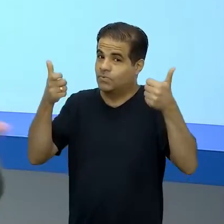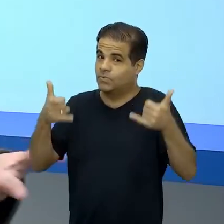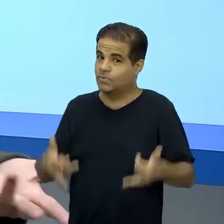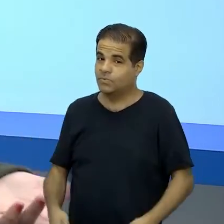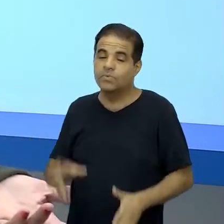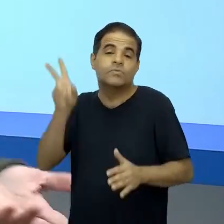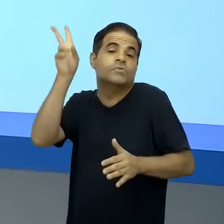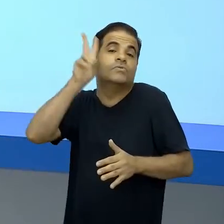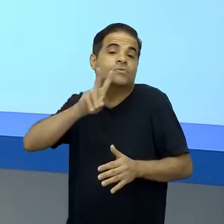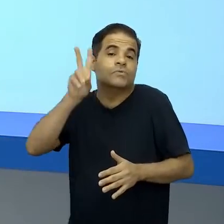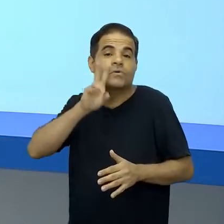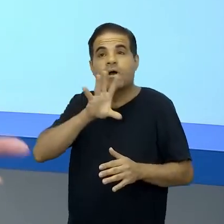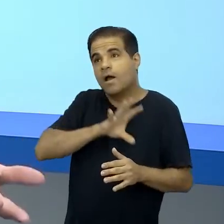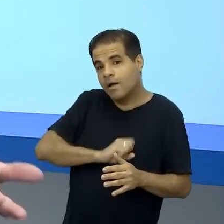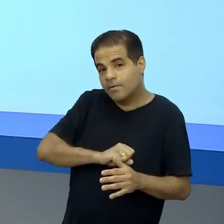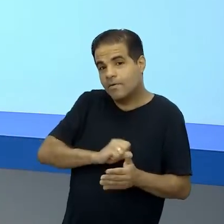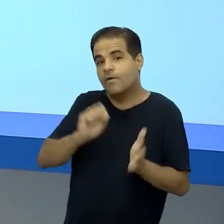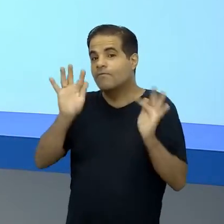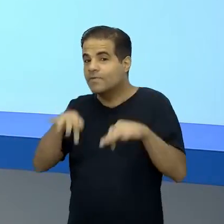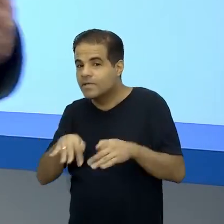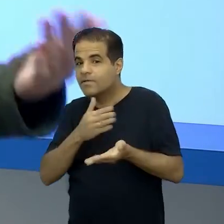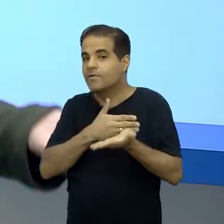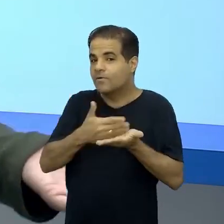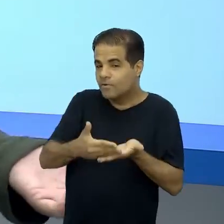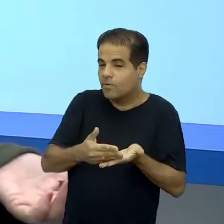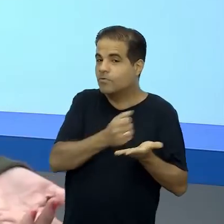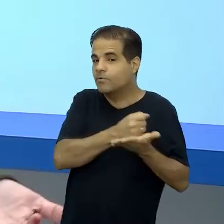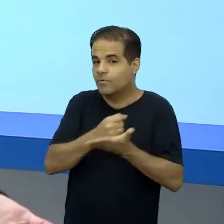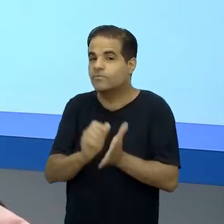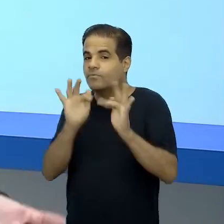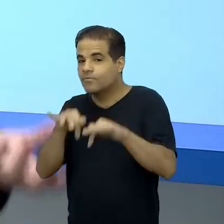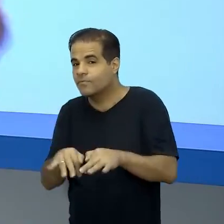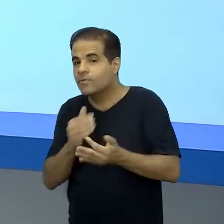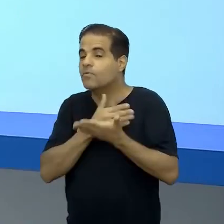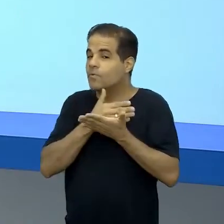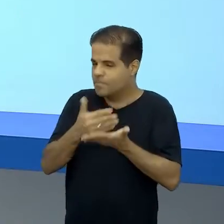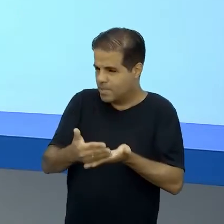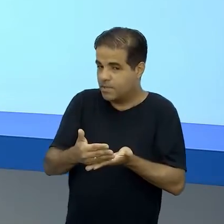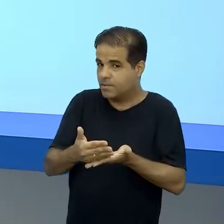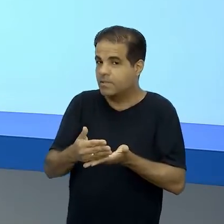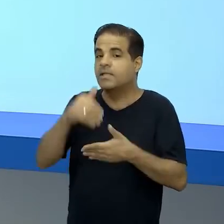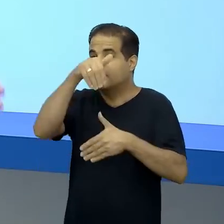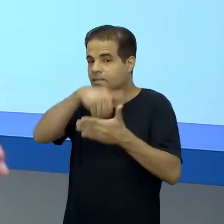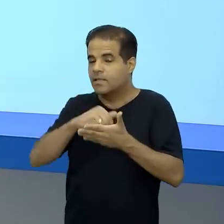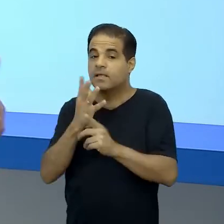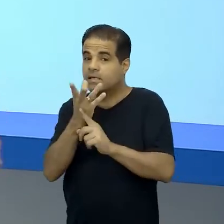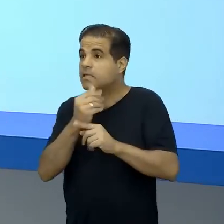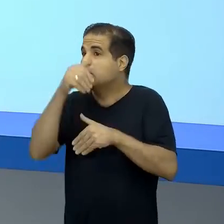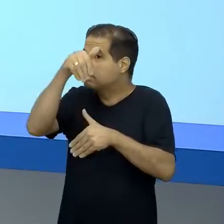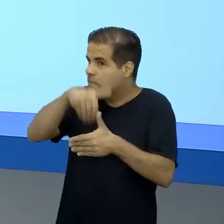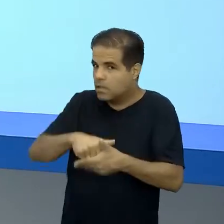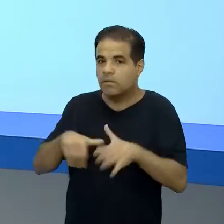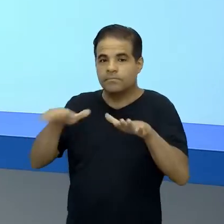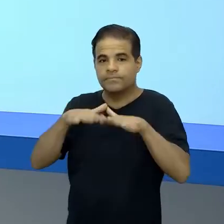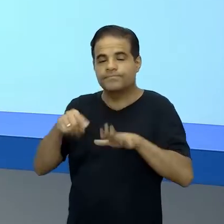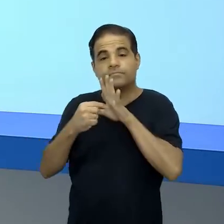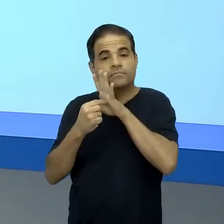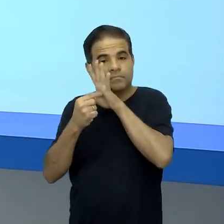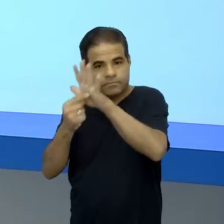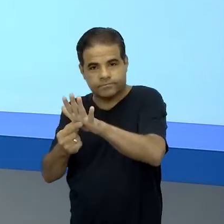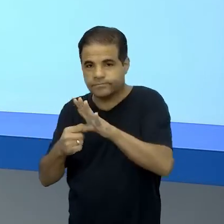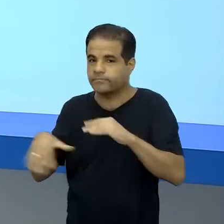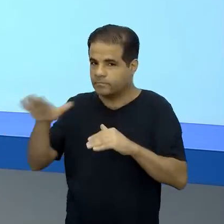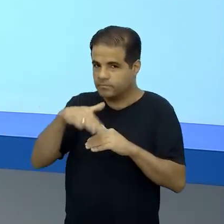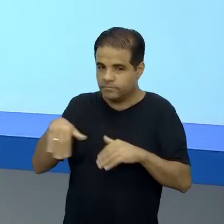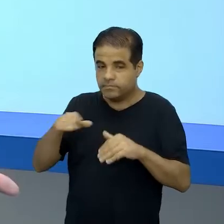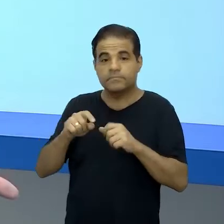só história de amor, fins, começo. Eu trouxe um fim e um começo, Exato, né? E dentro da arte. Ele se apaixonou por ela dentro de